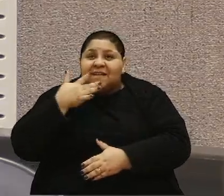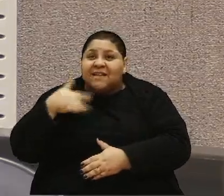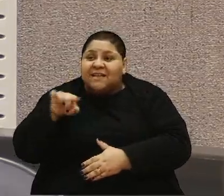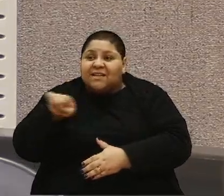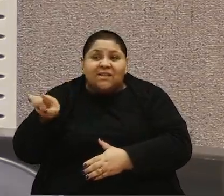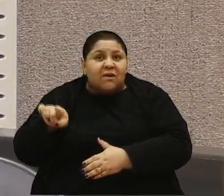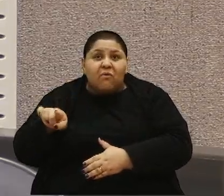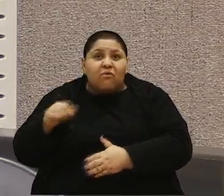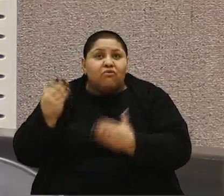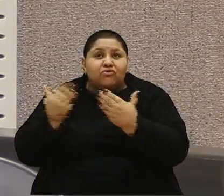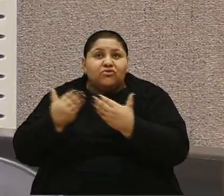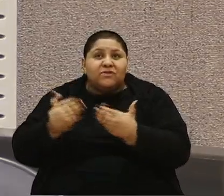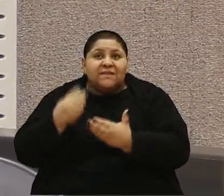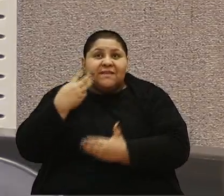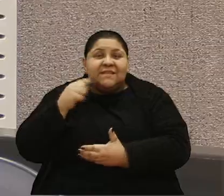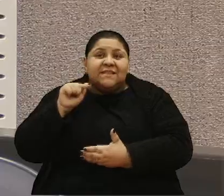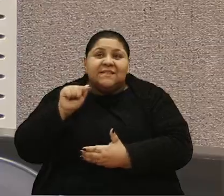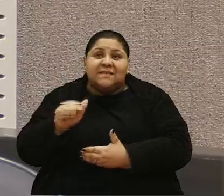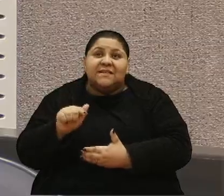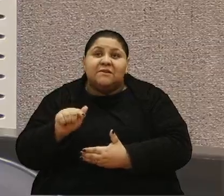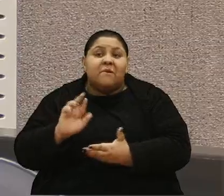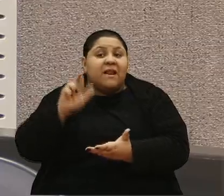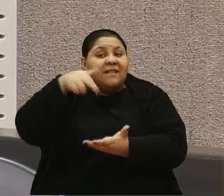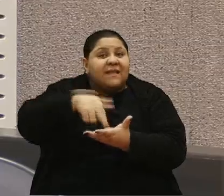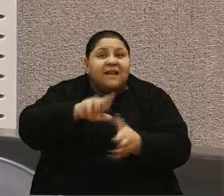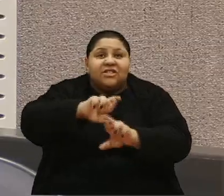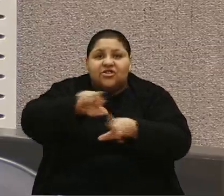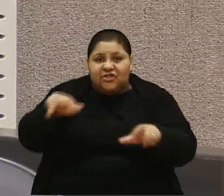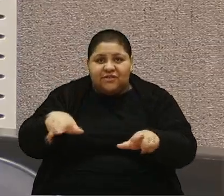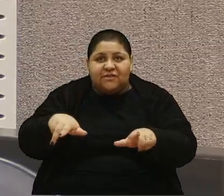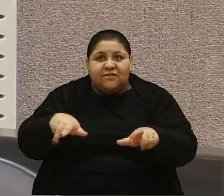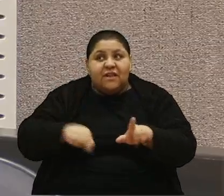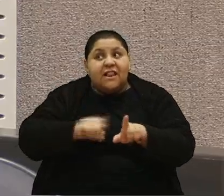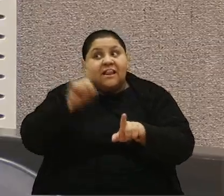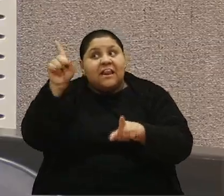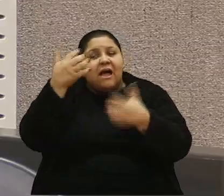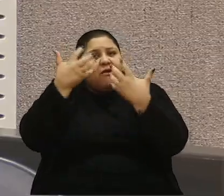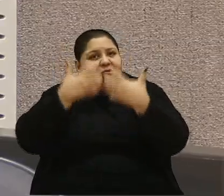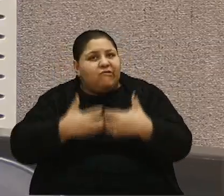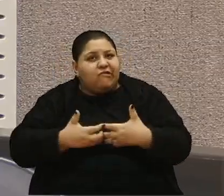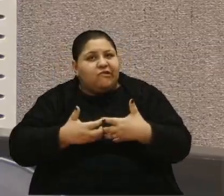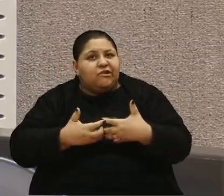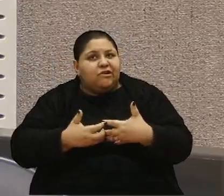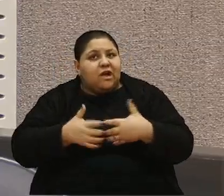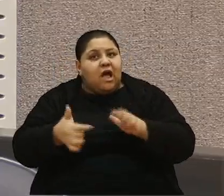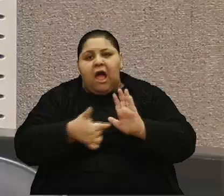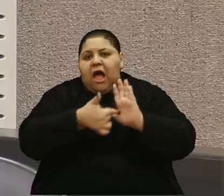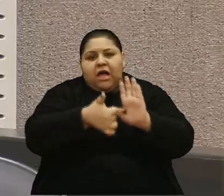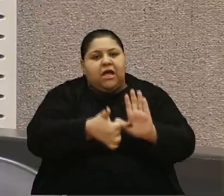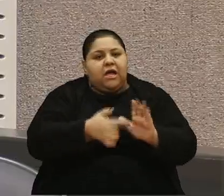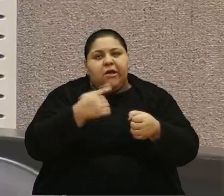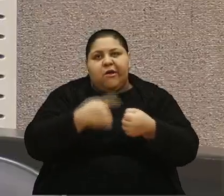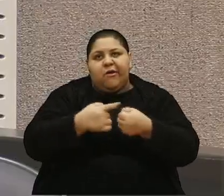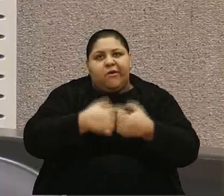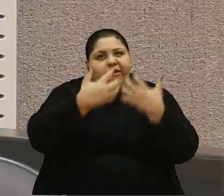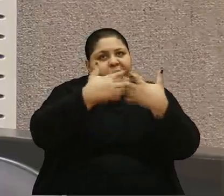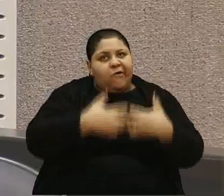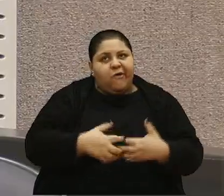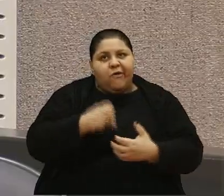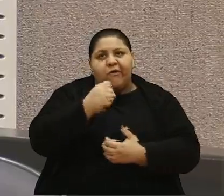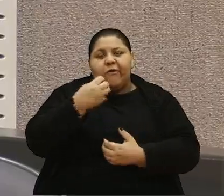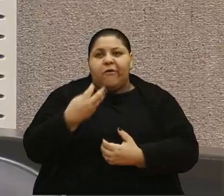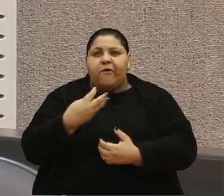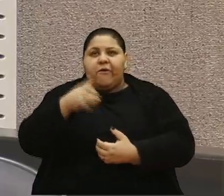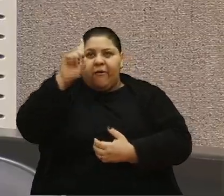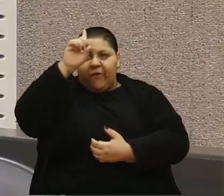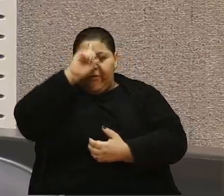na escola infantil são 3. Então as realidades são distintas. Agora, se lá funciona, não significa que Caxias vai funcionar. 83 escolas de ensino